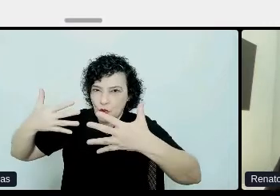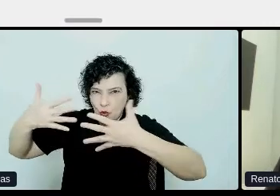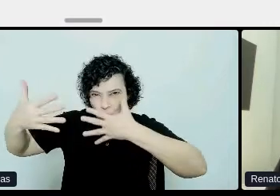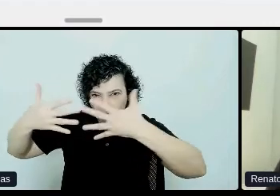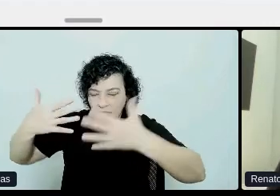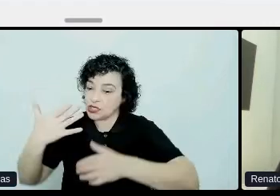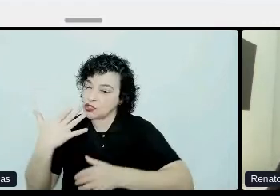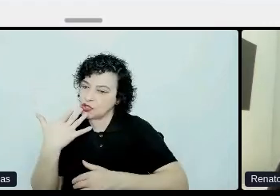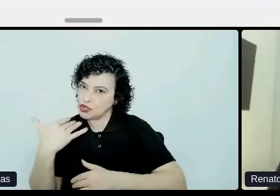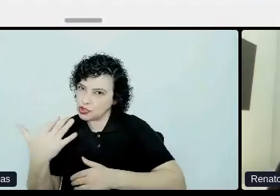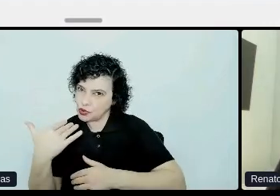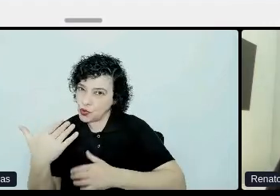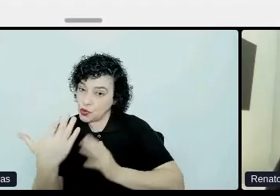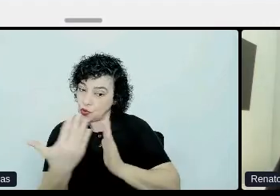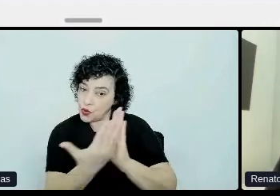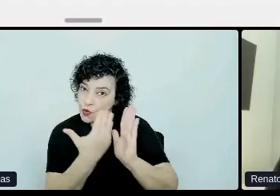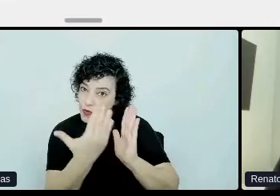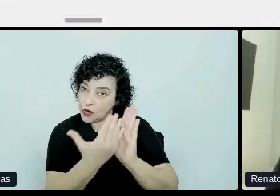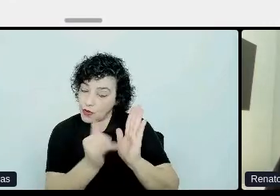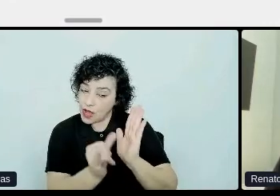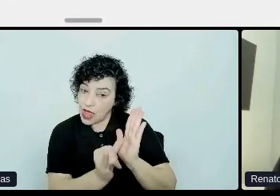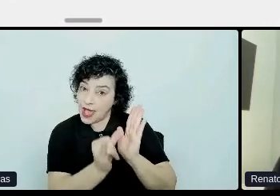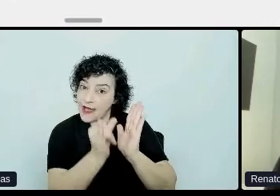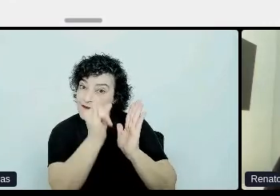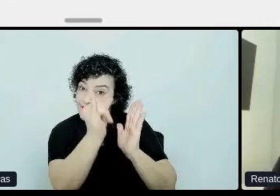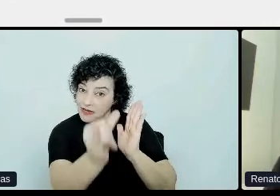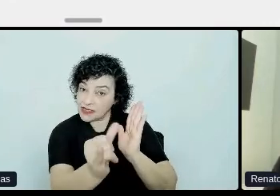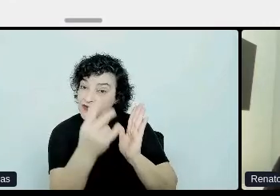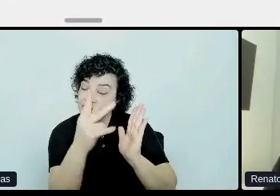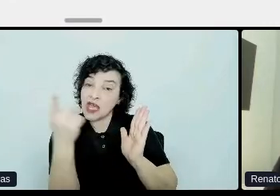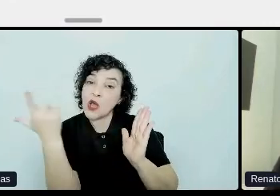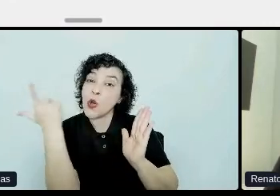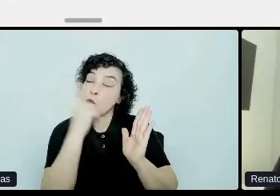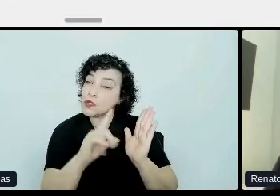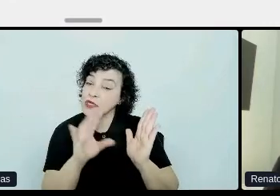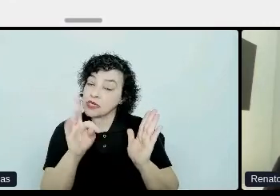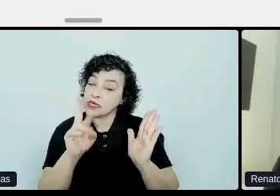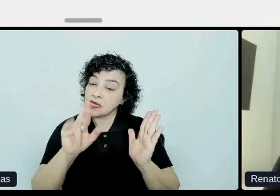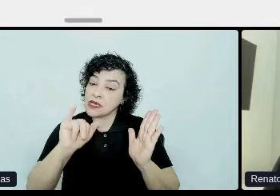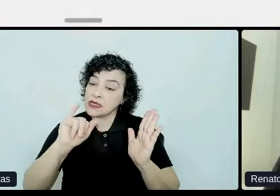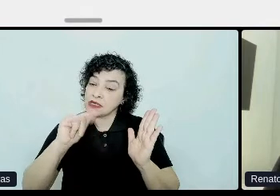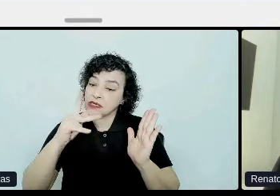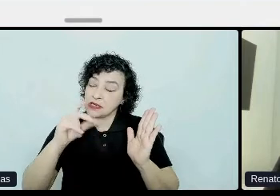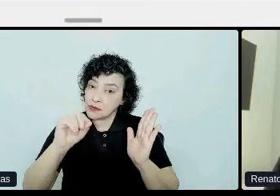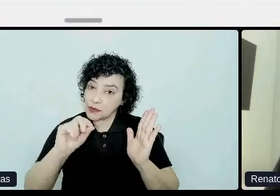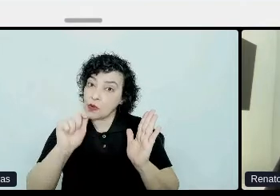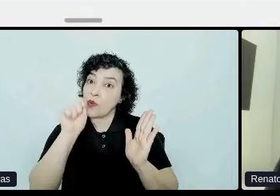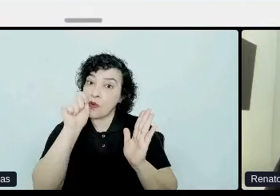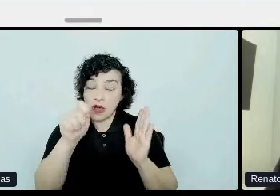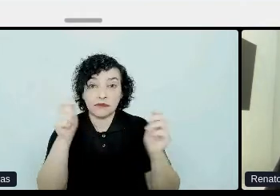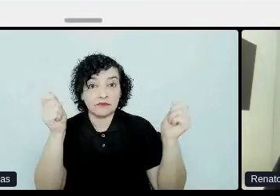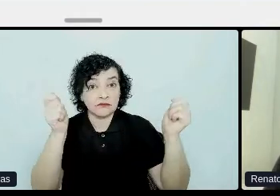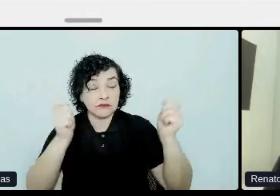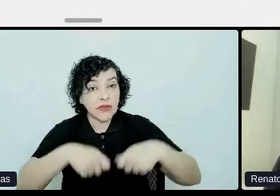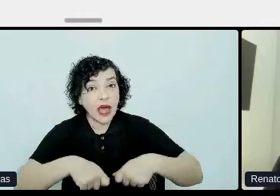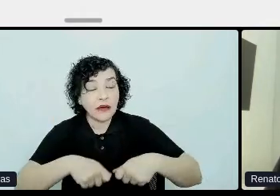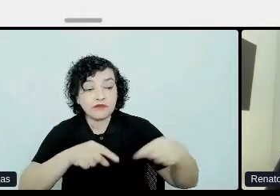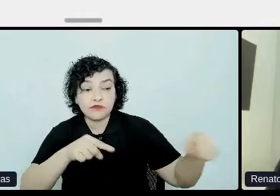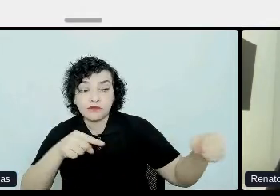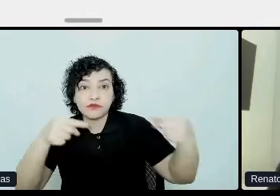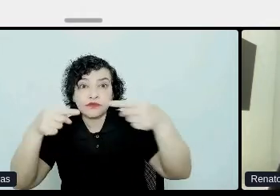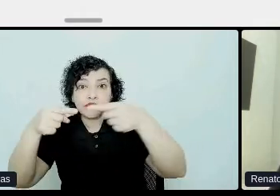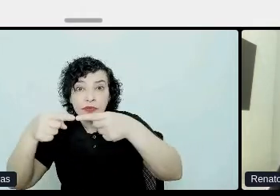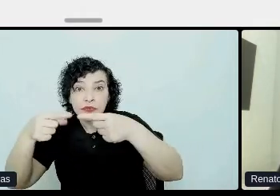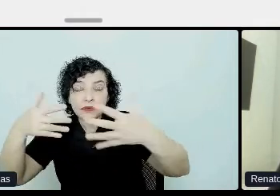de contraste para você chegar no contraste de AAA, né, que tem um maior nível de contraste. E aí, caso em